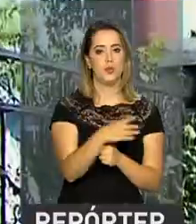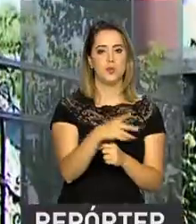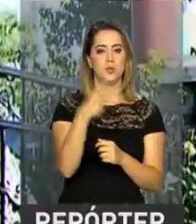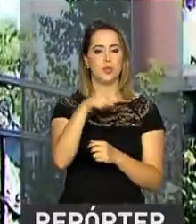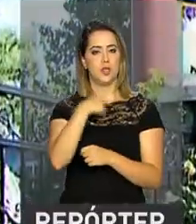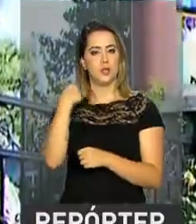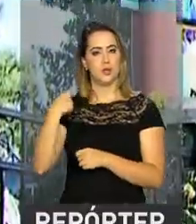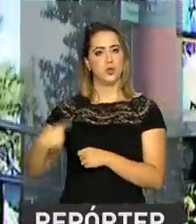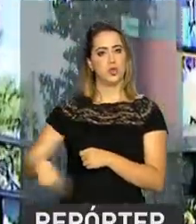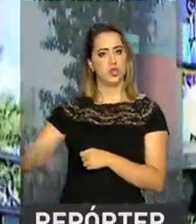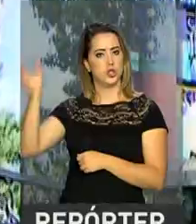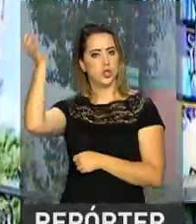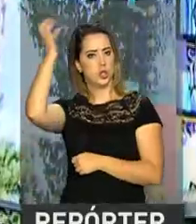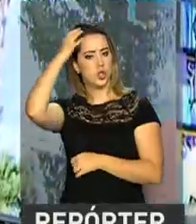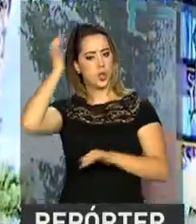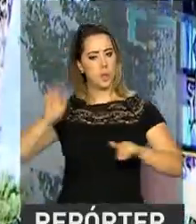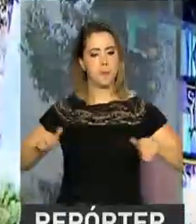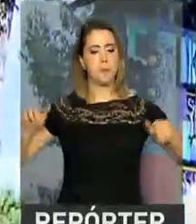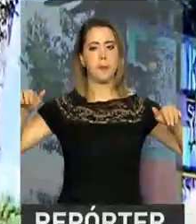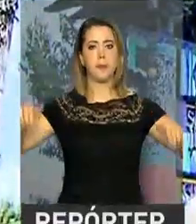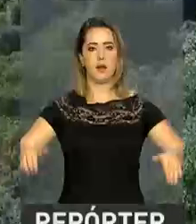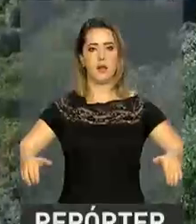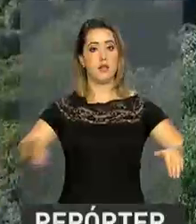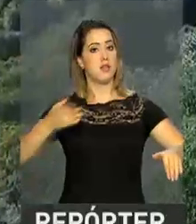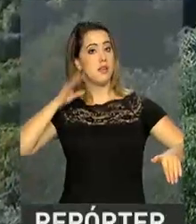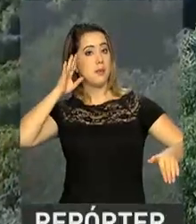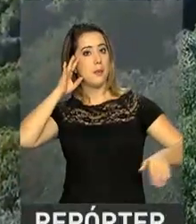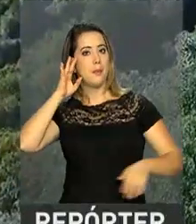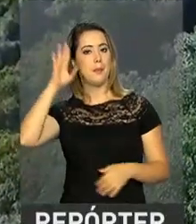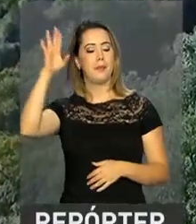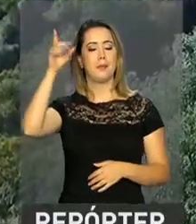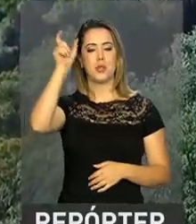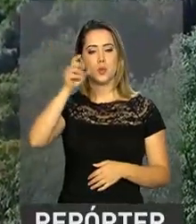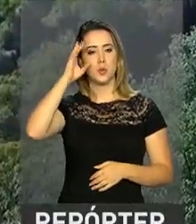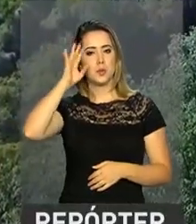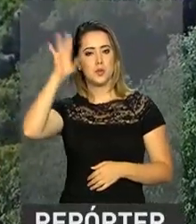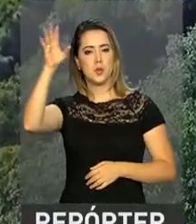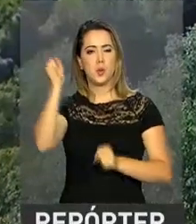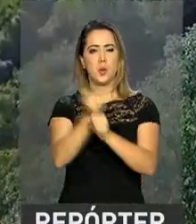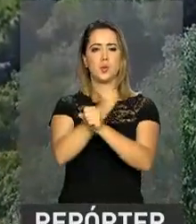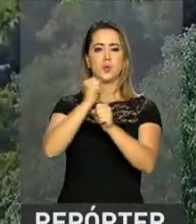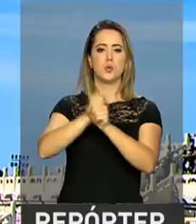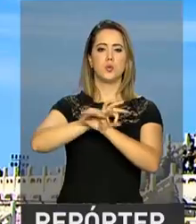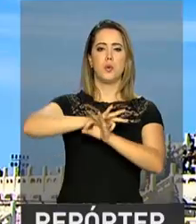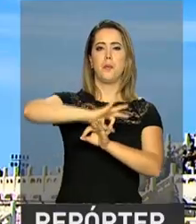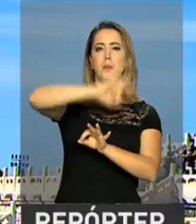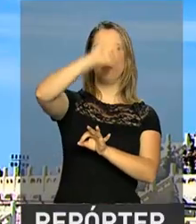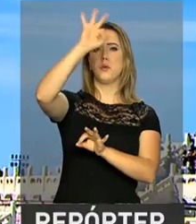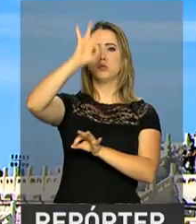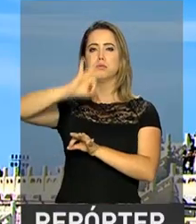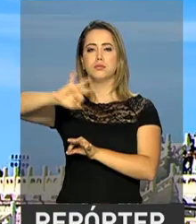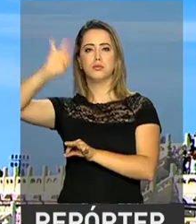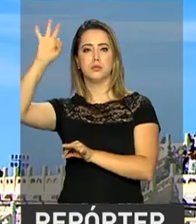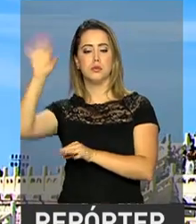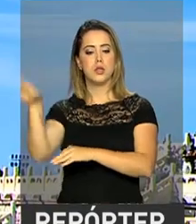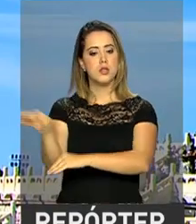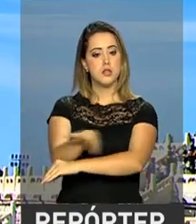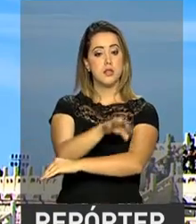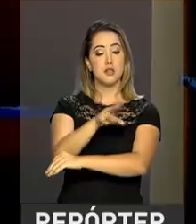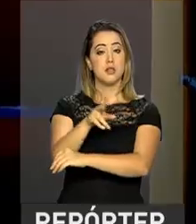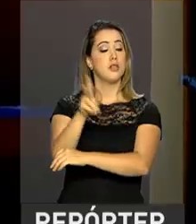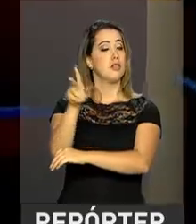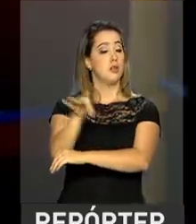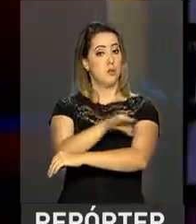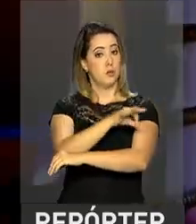dos imperadores, de grandes filósofos, construções imponentes e uma arquitetura única, as